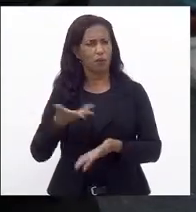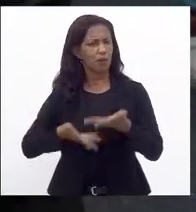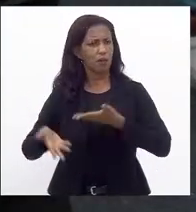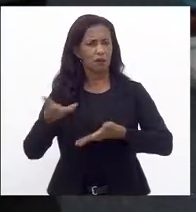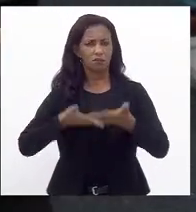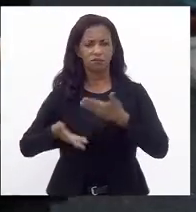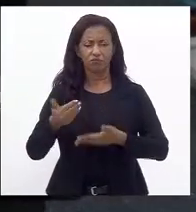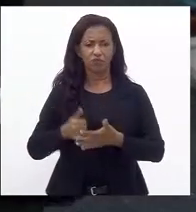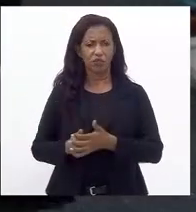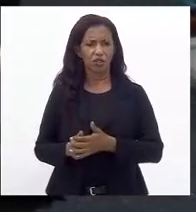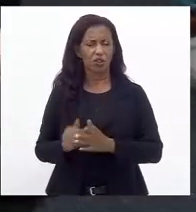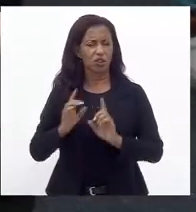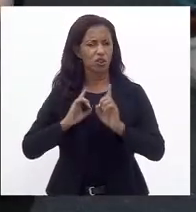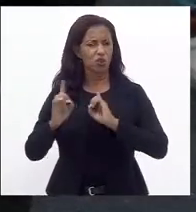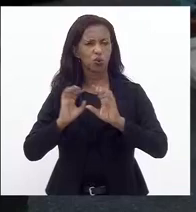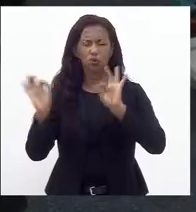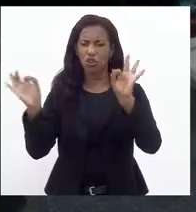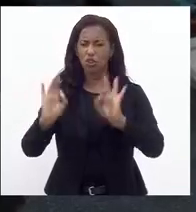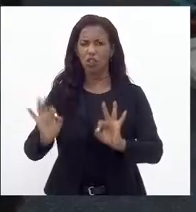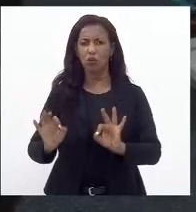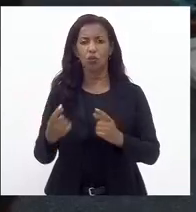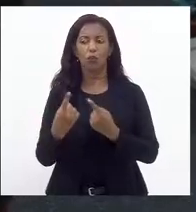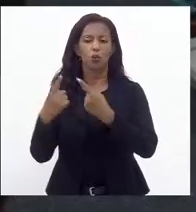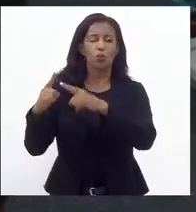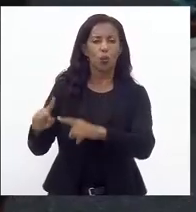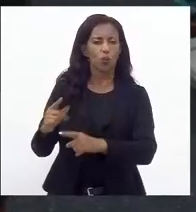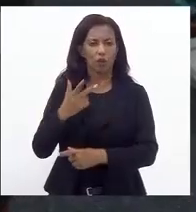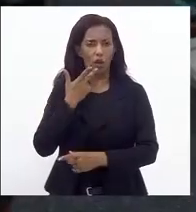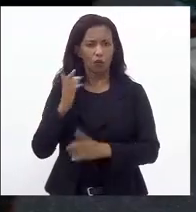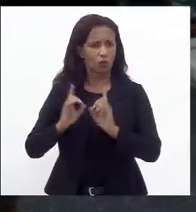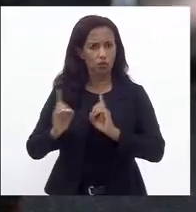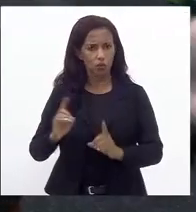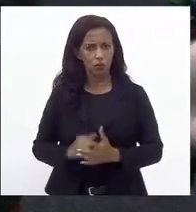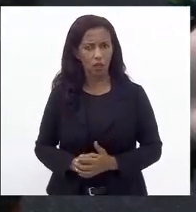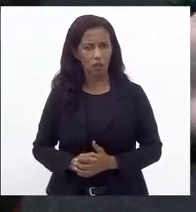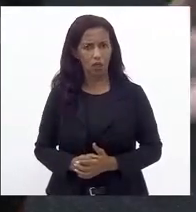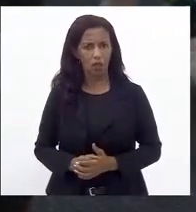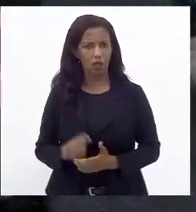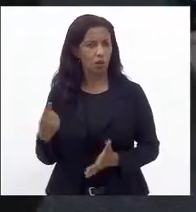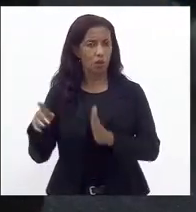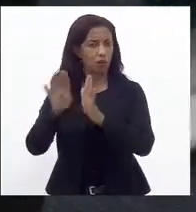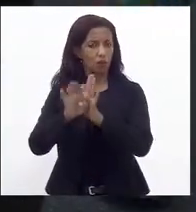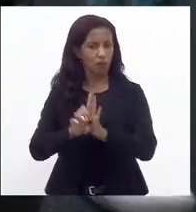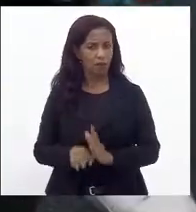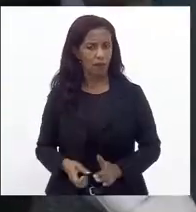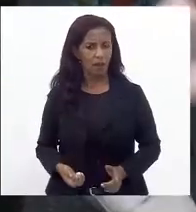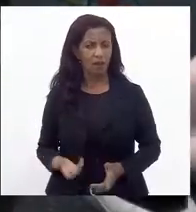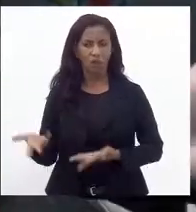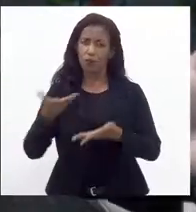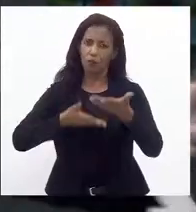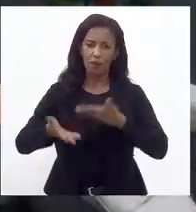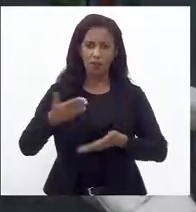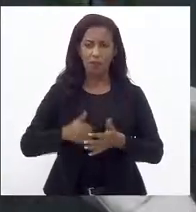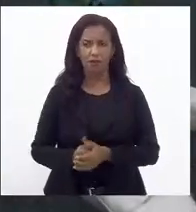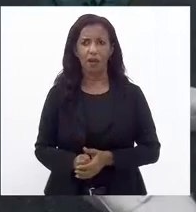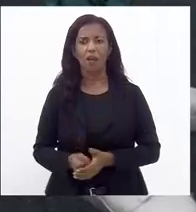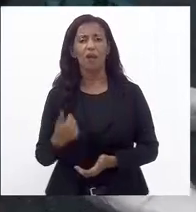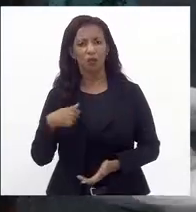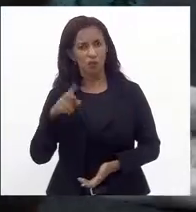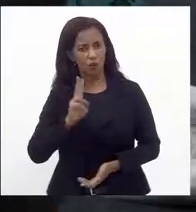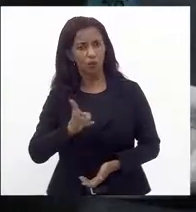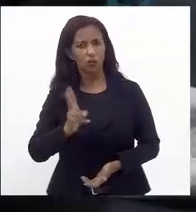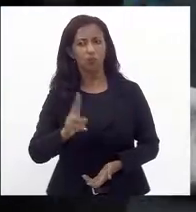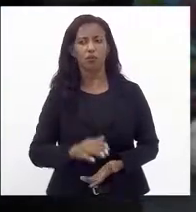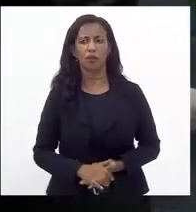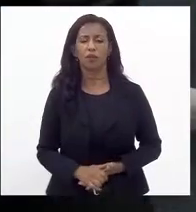de não tem nenhum projeto só porque eu sou contrário não vou discutir sabe que eu tô contrário eu não vou emendar sabe que eu tô contando com a participação de função vamos